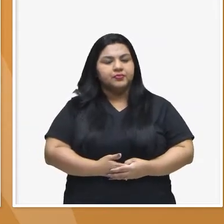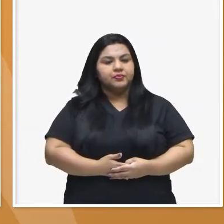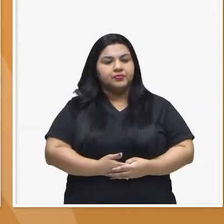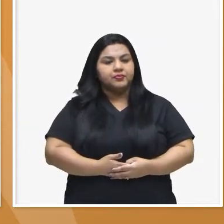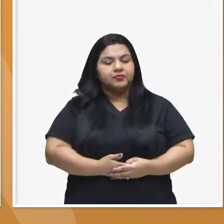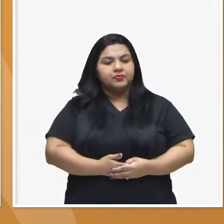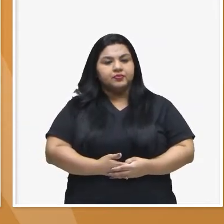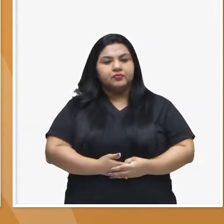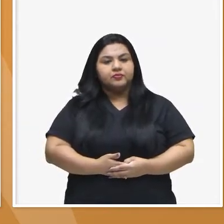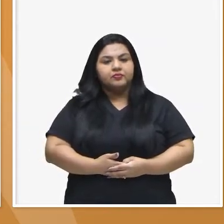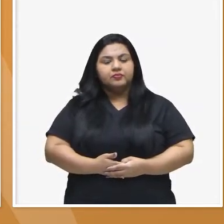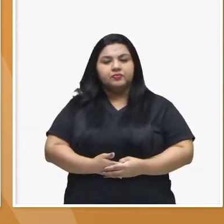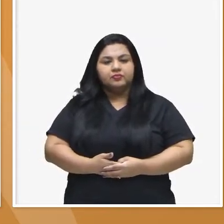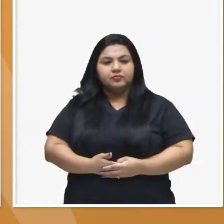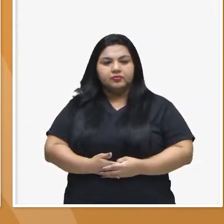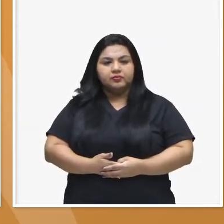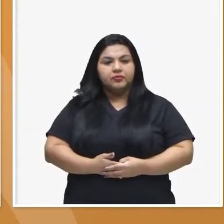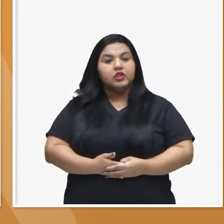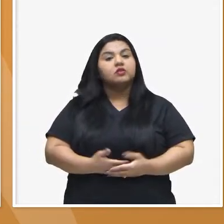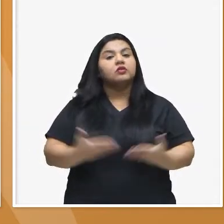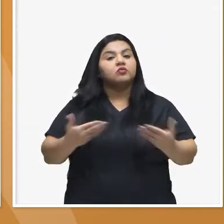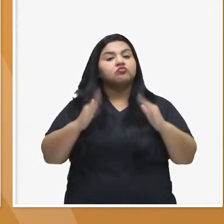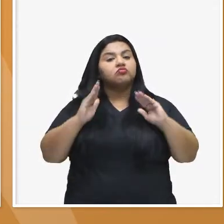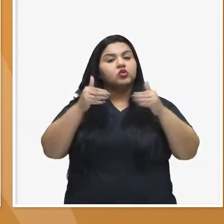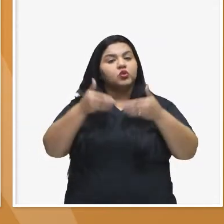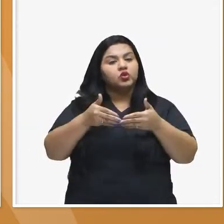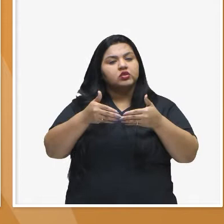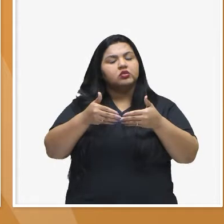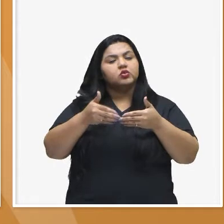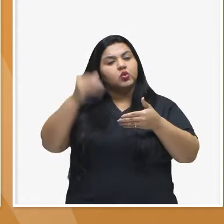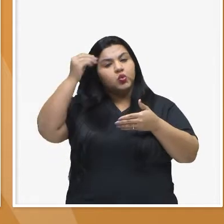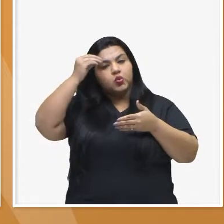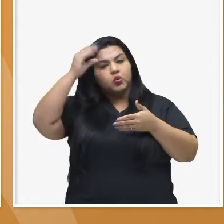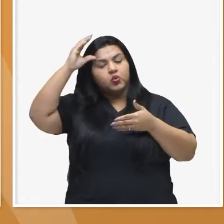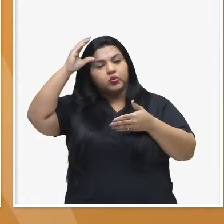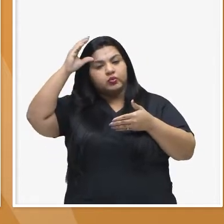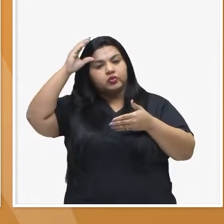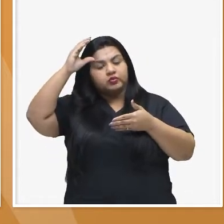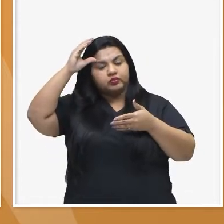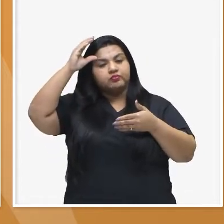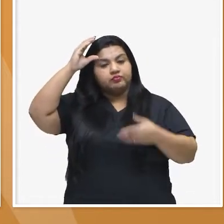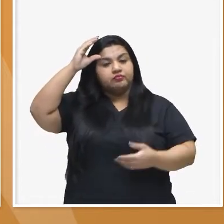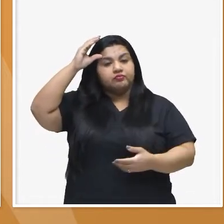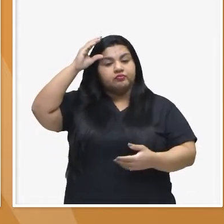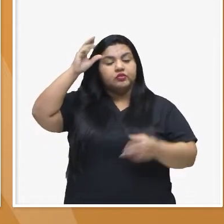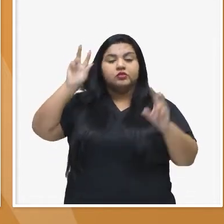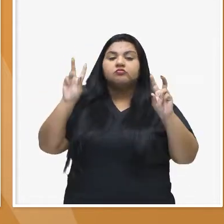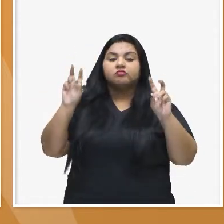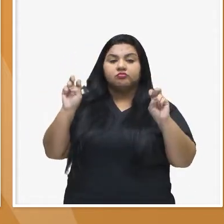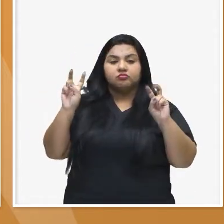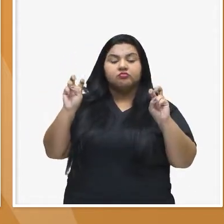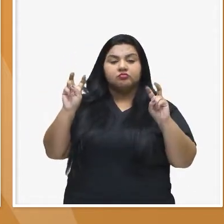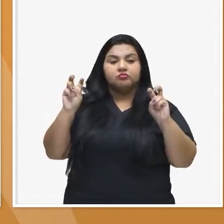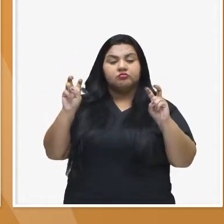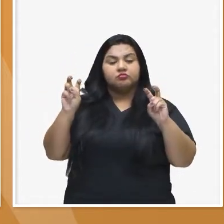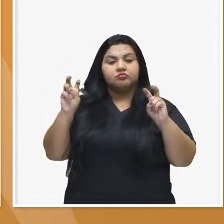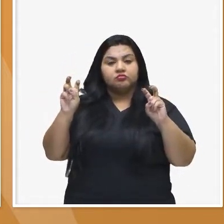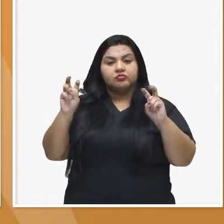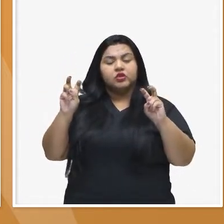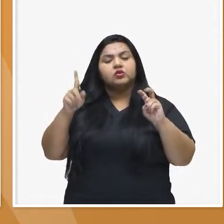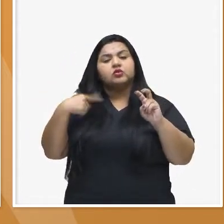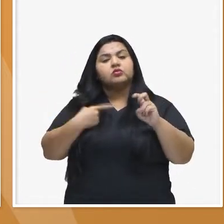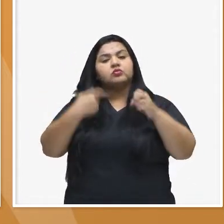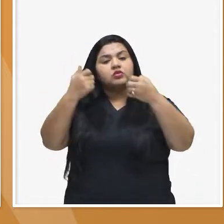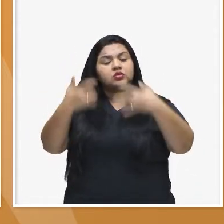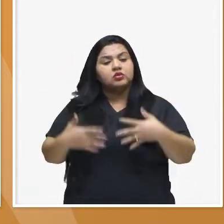questão do conhecimento, Nós estamos dentro dessa temática da teoria do conhecimento também. E nós falamos